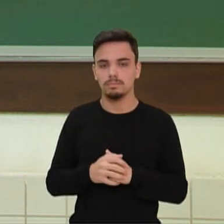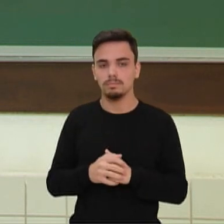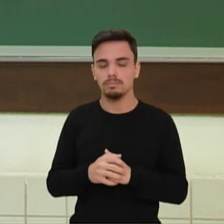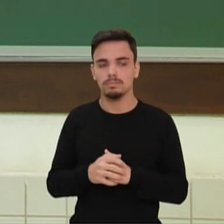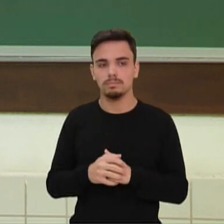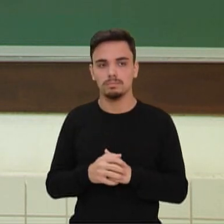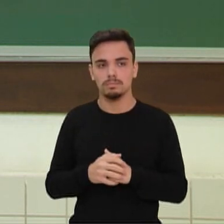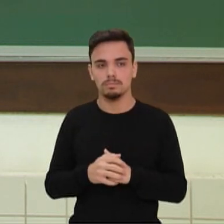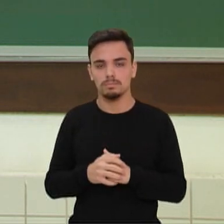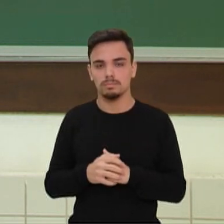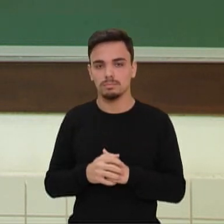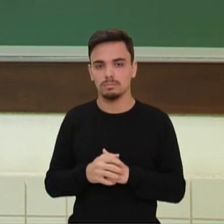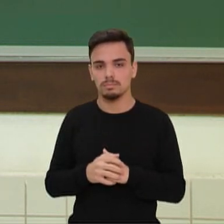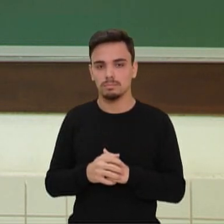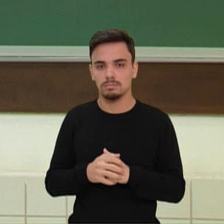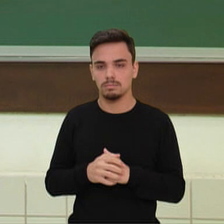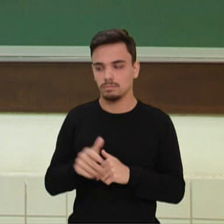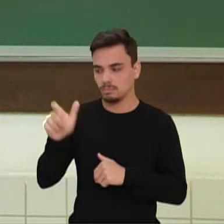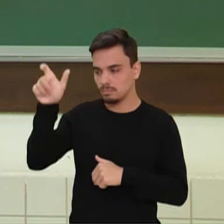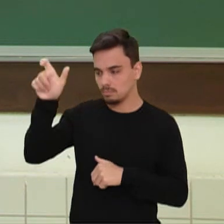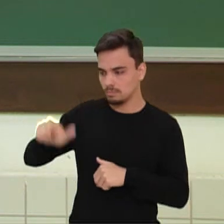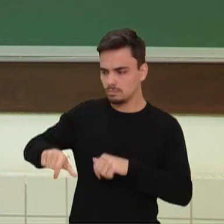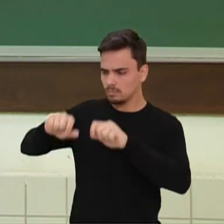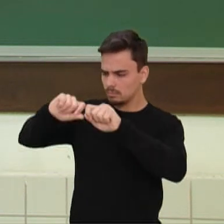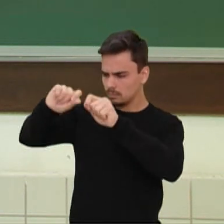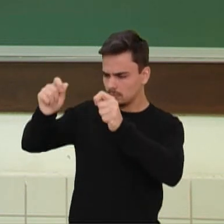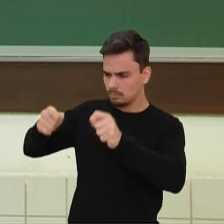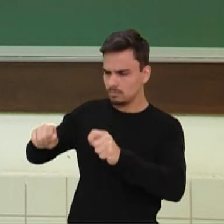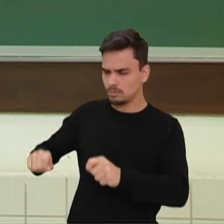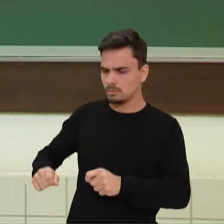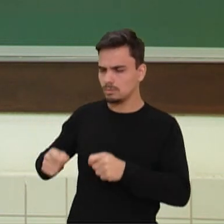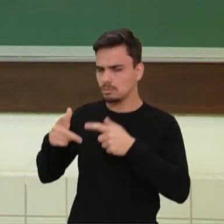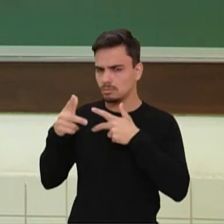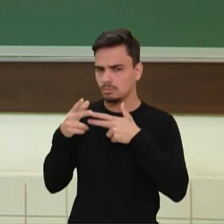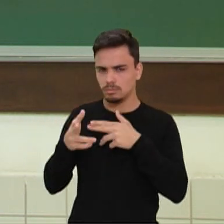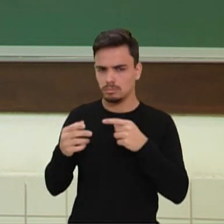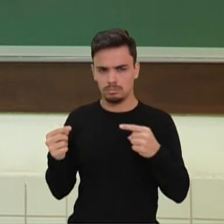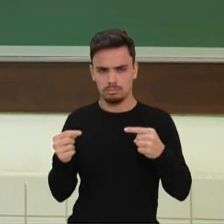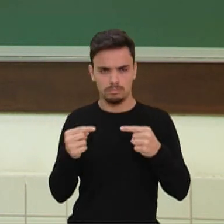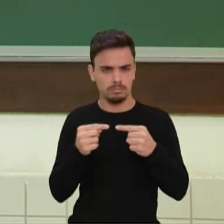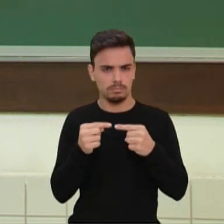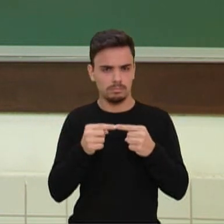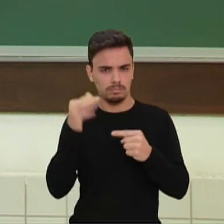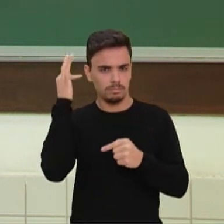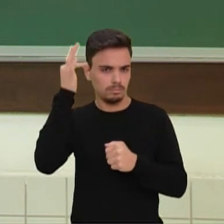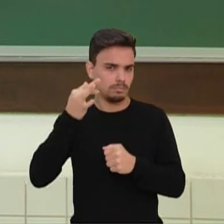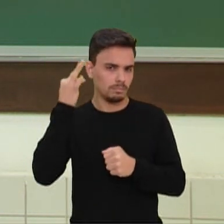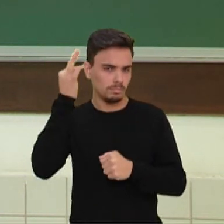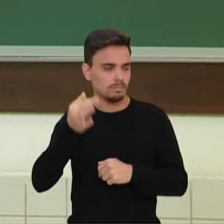ele coloca a corporeidade como critério da sua filosofia. Né?